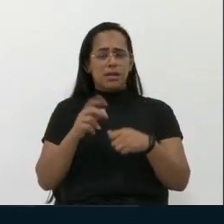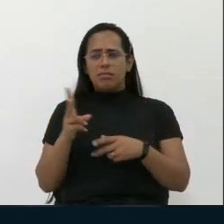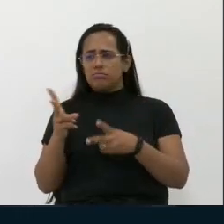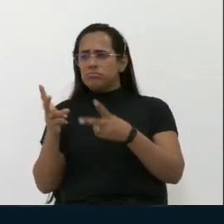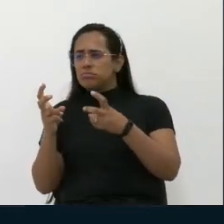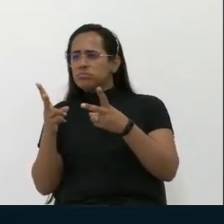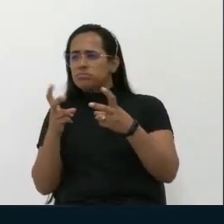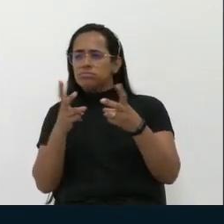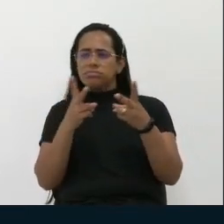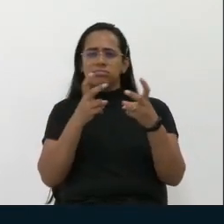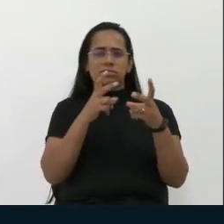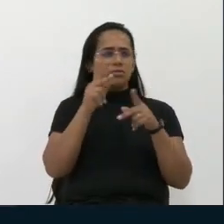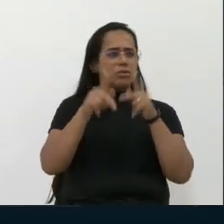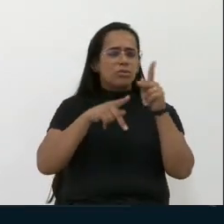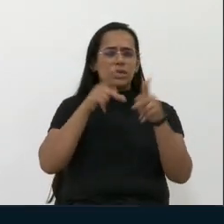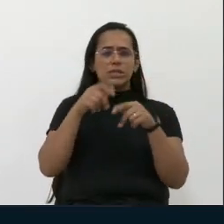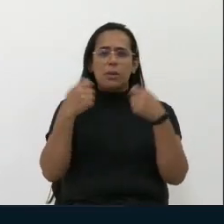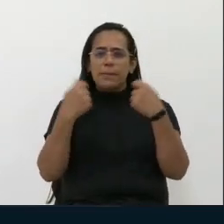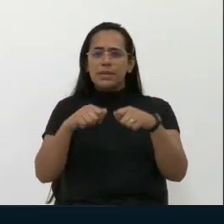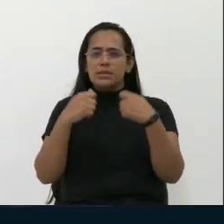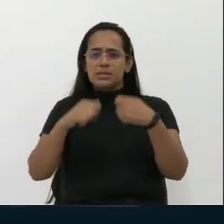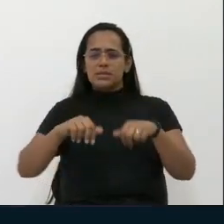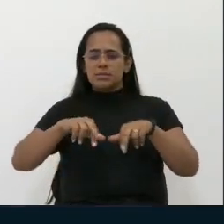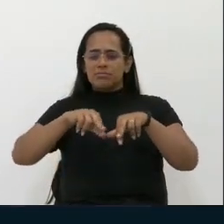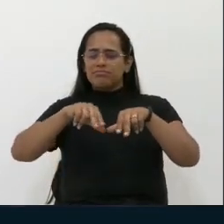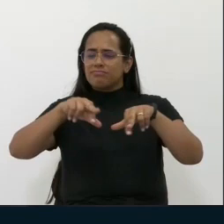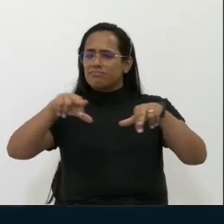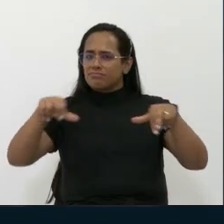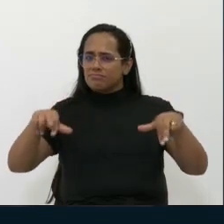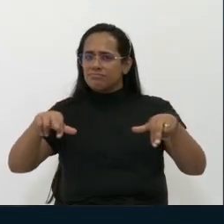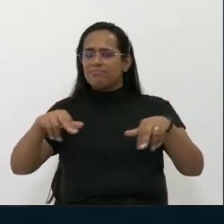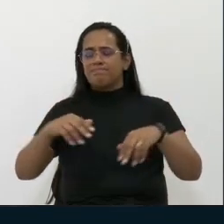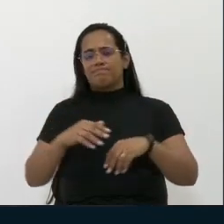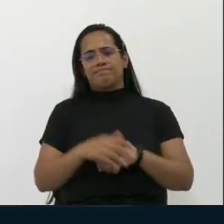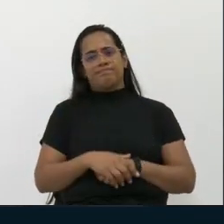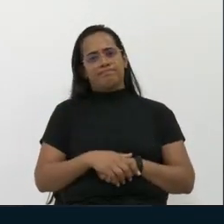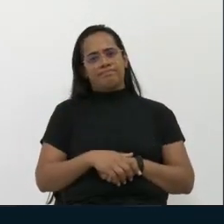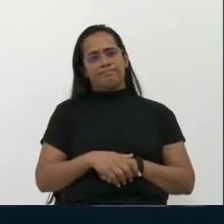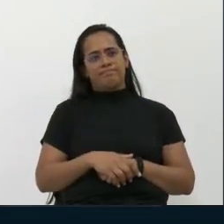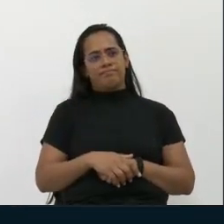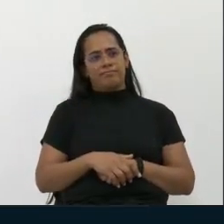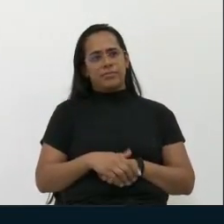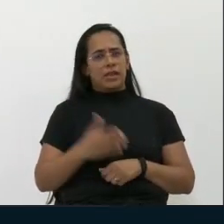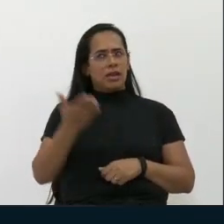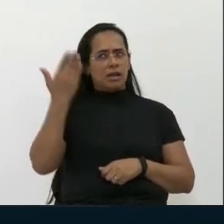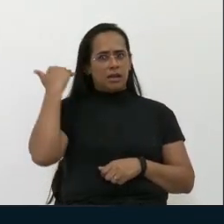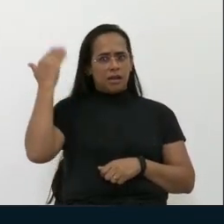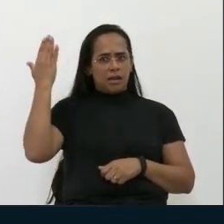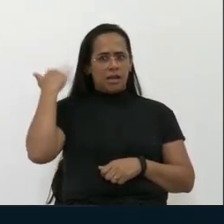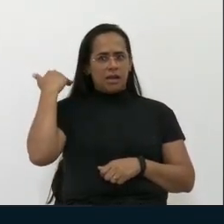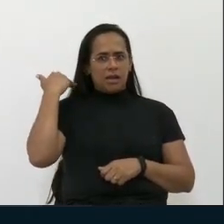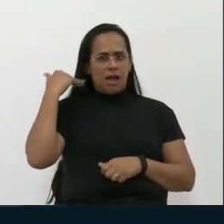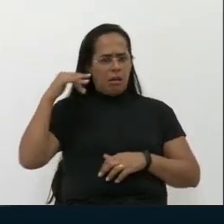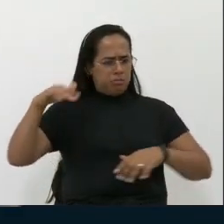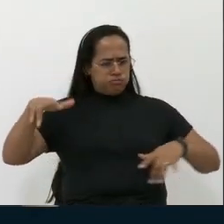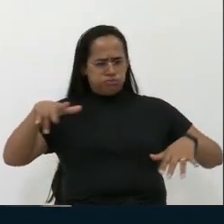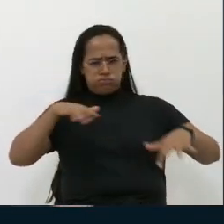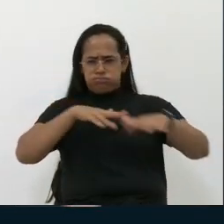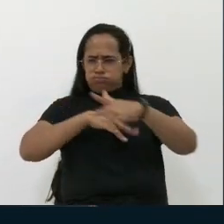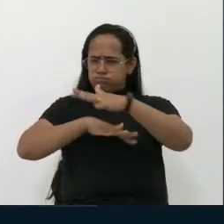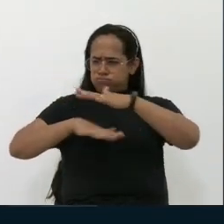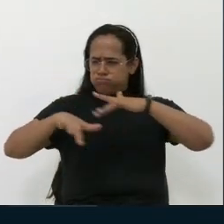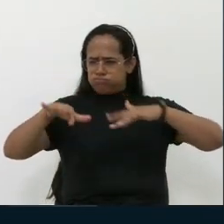precisa. Eu vi aqui, ó, eu vi toda a movimentação do mundo por conta da Sabesp. Eu vi